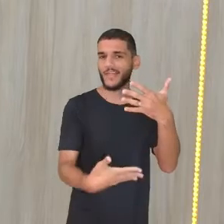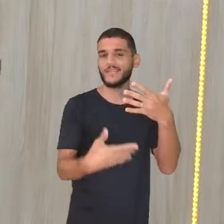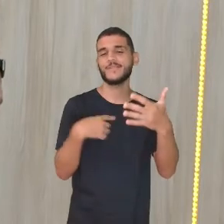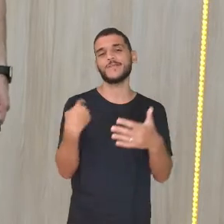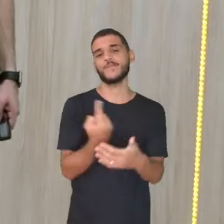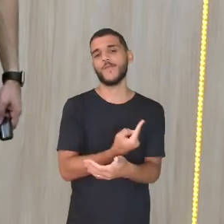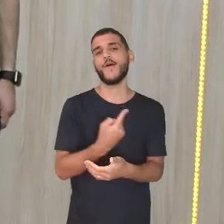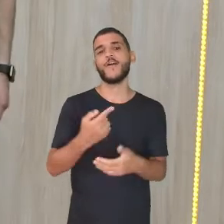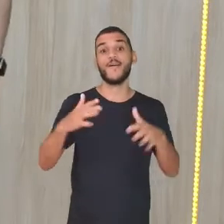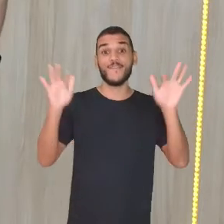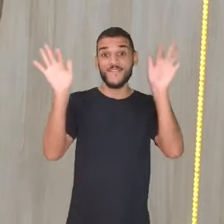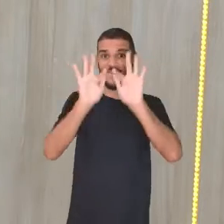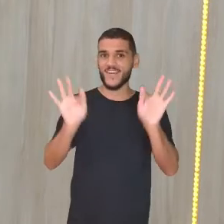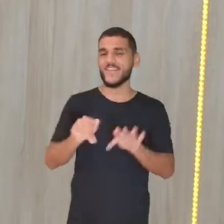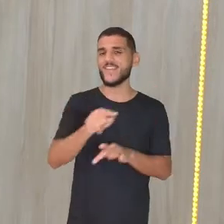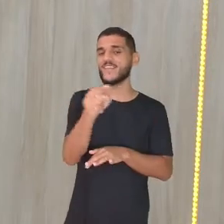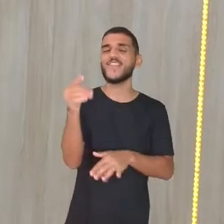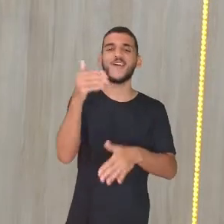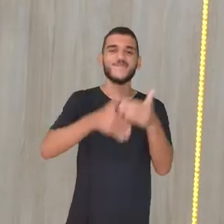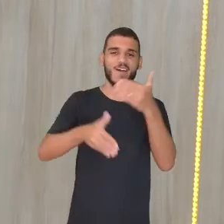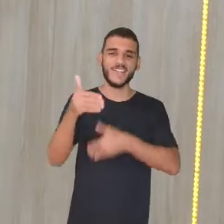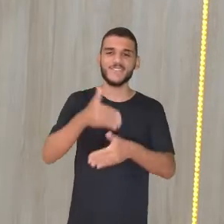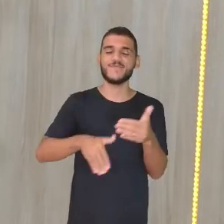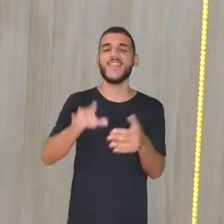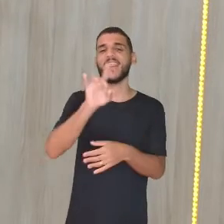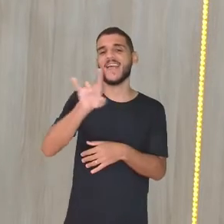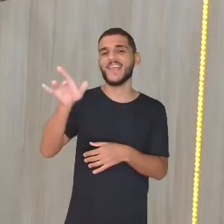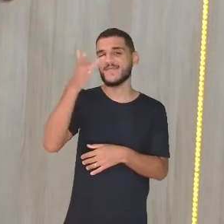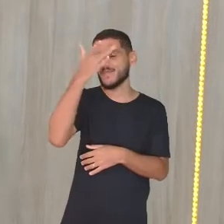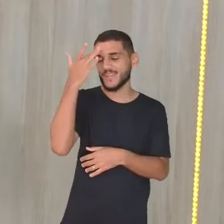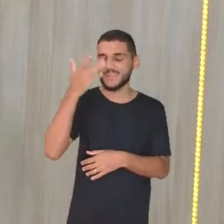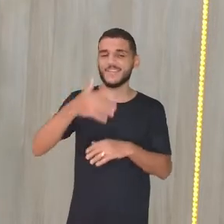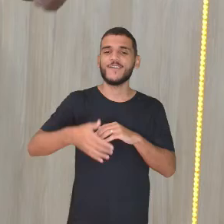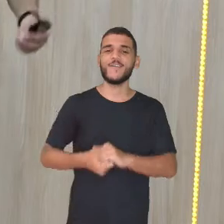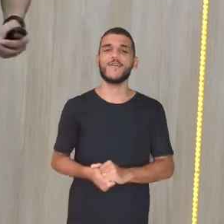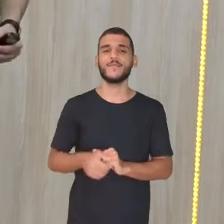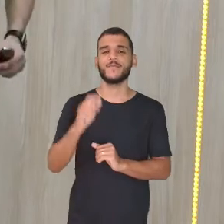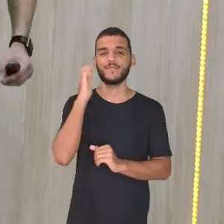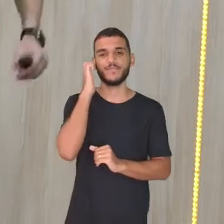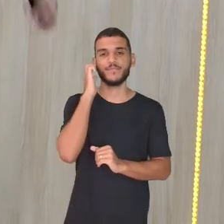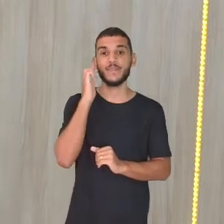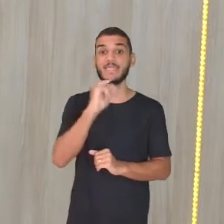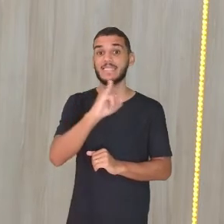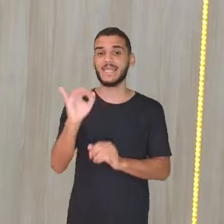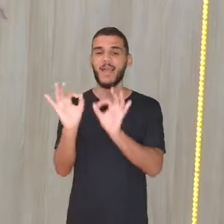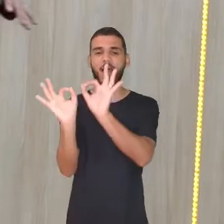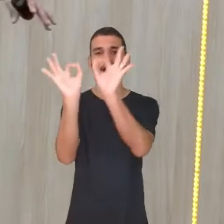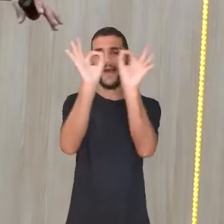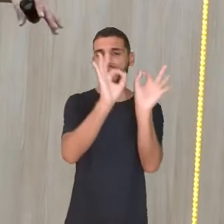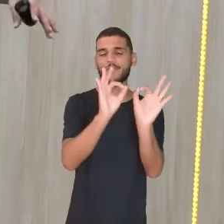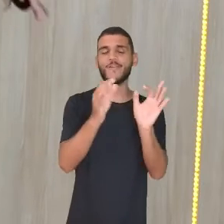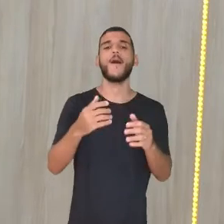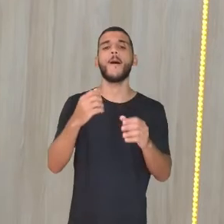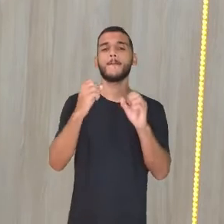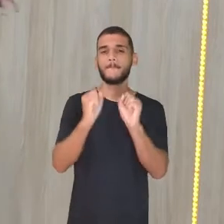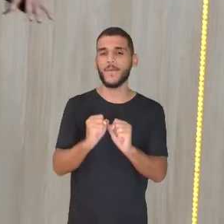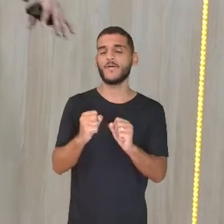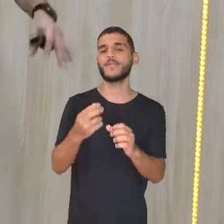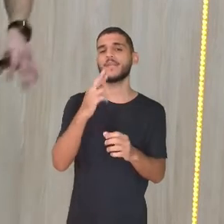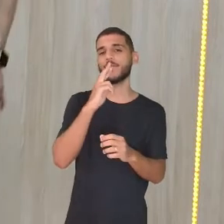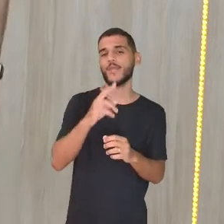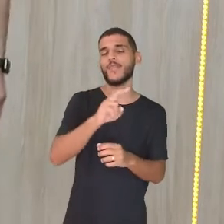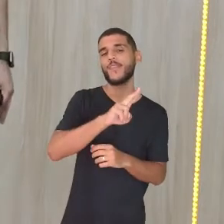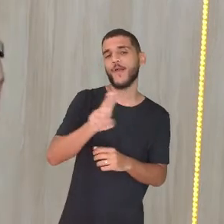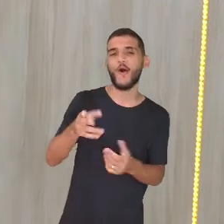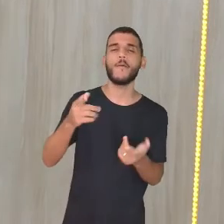fica bastante feliz com o comentário de cada um. Se você está assistindo essa aula aí, já pelo nosso app, já manda teu nome, manda a escola